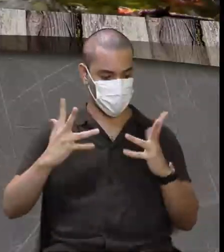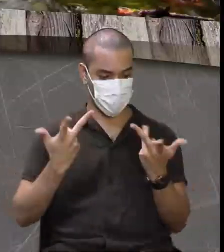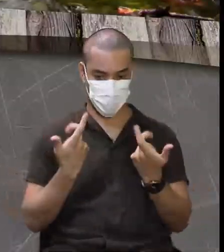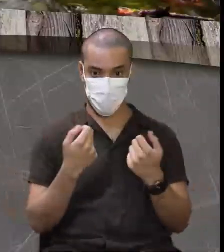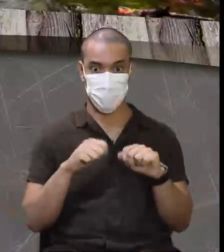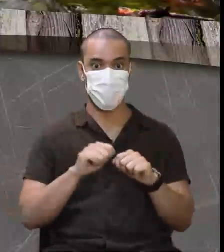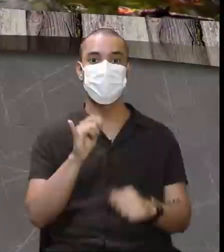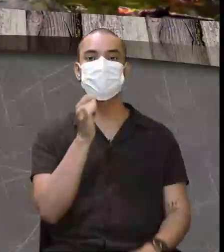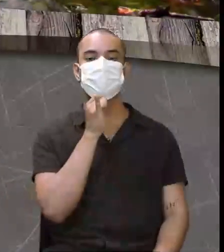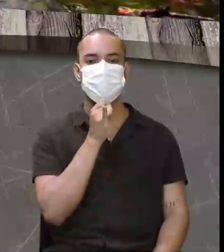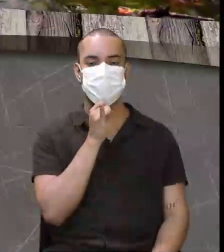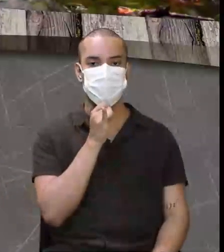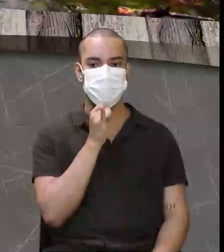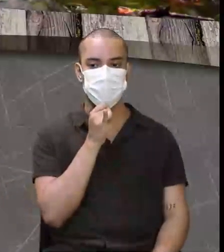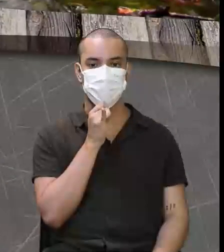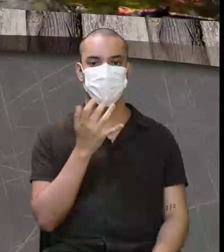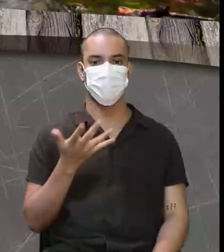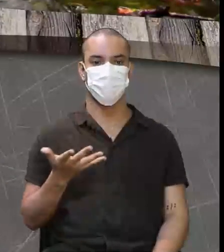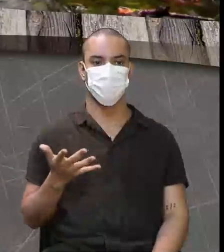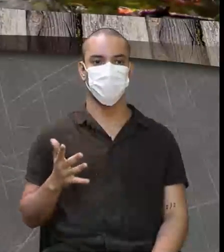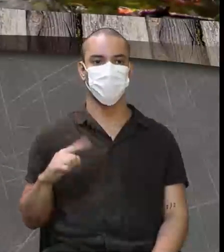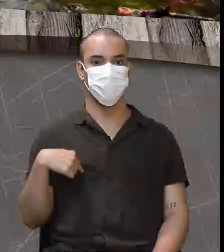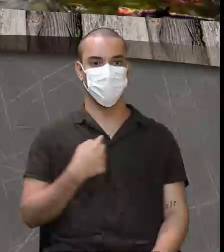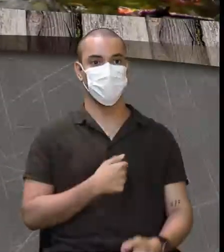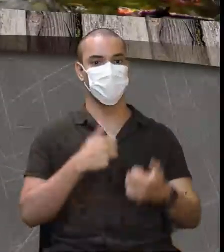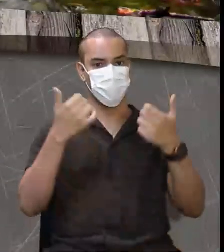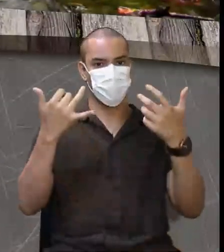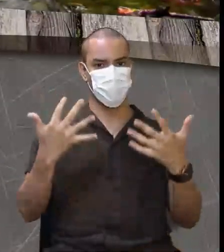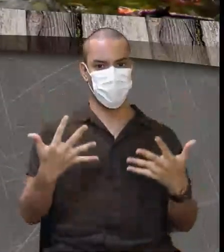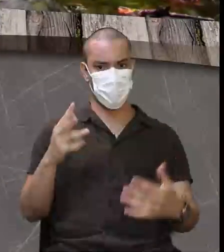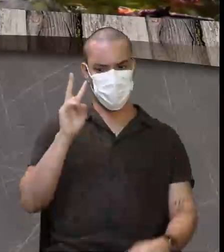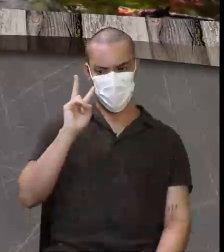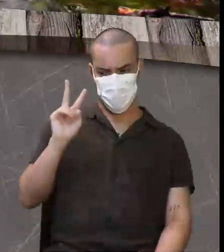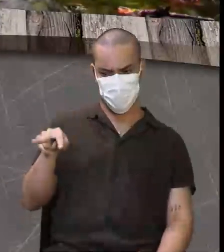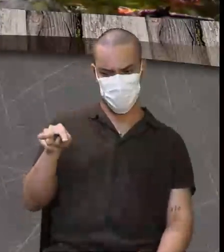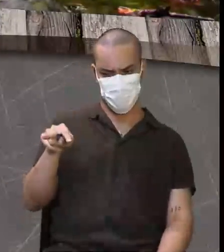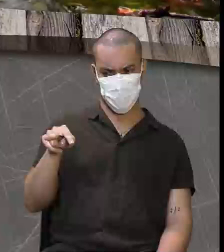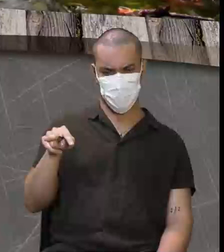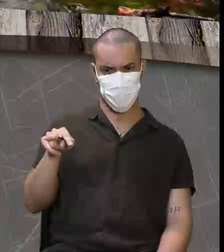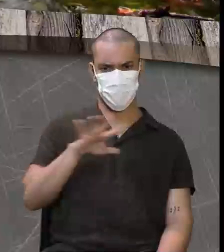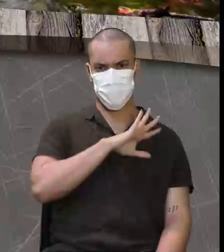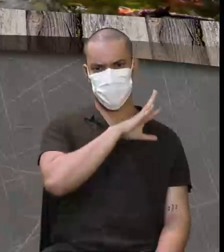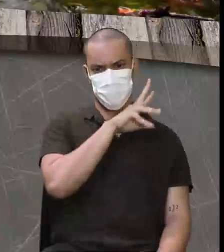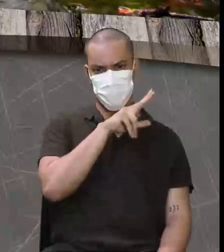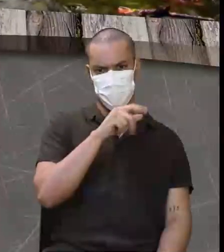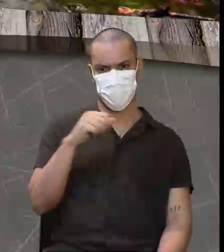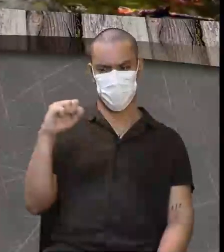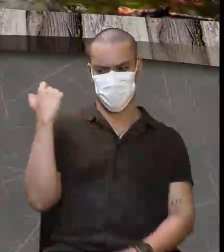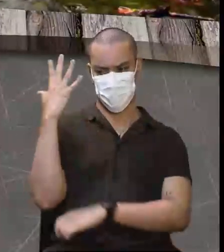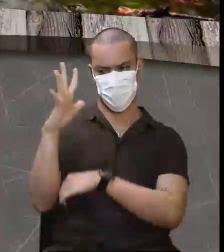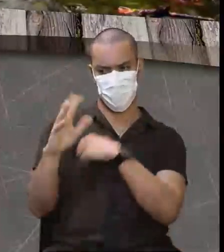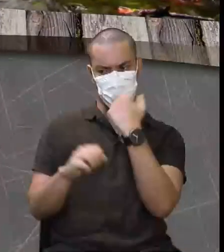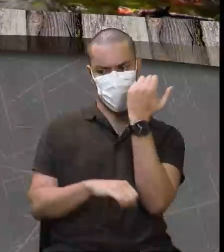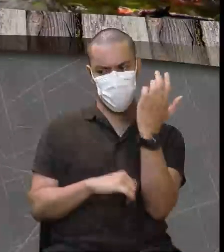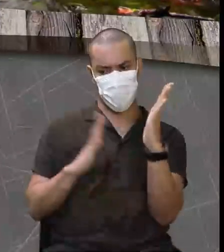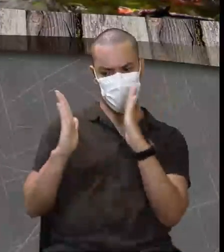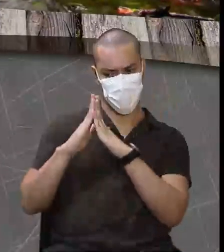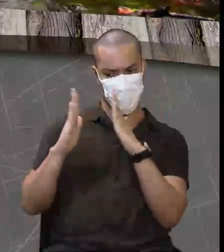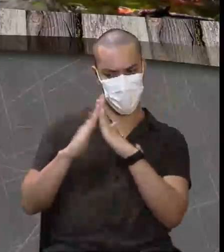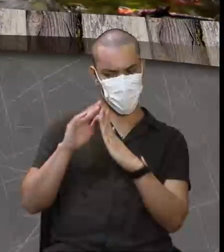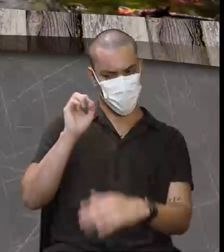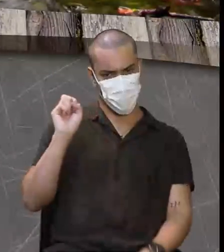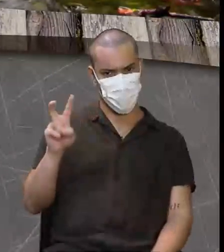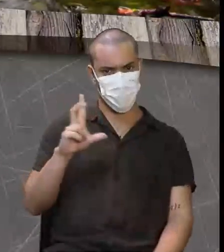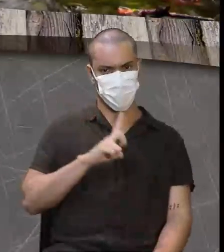diferenças, por exemplo. Quando a gente fala assim, eu vi um bichinho lá no mato, ou aqui mesmo no meu quintal, e ele